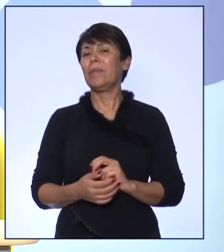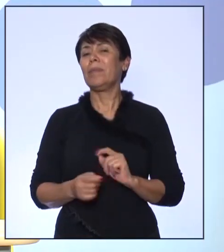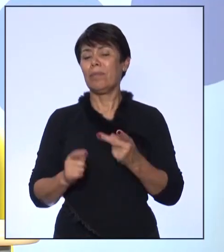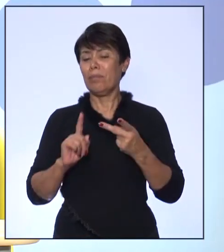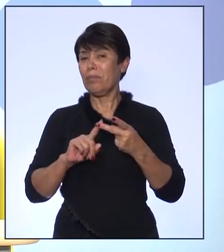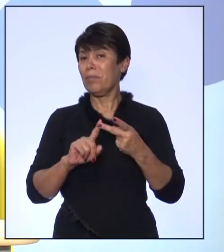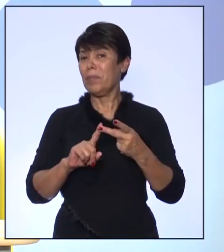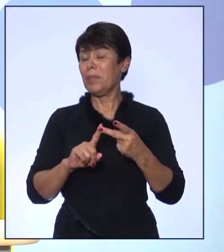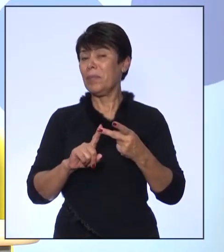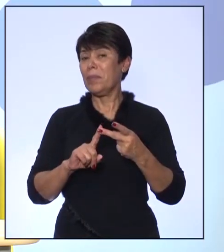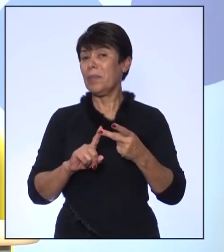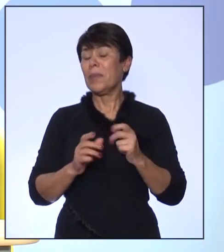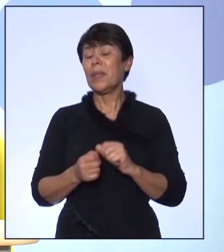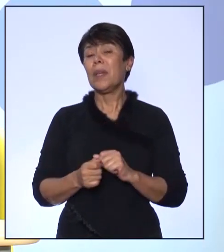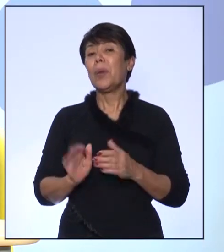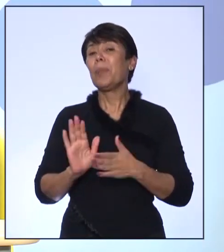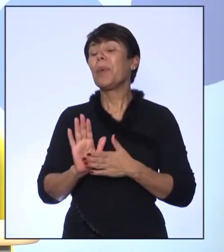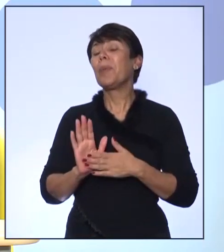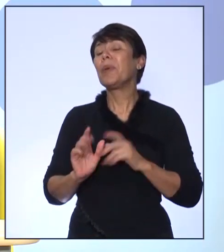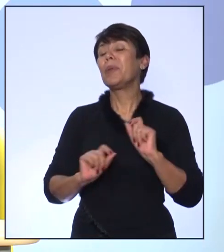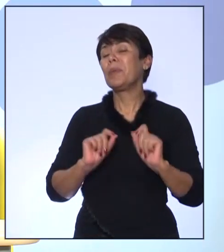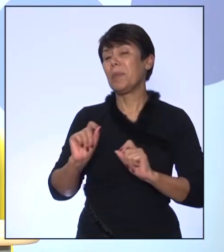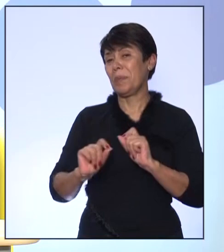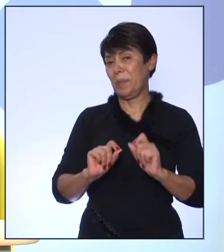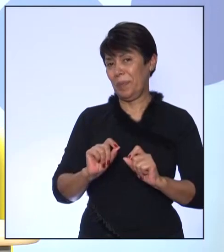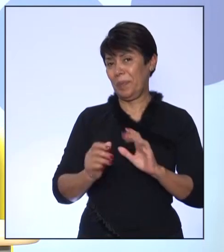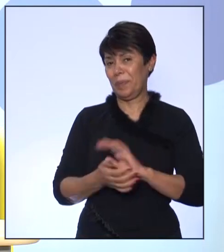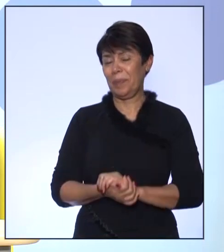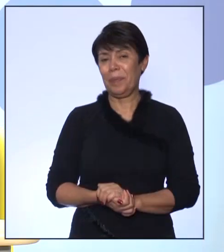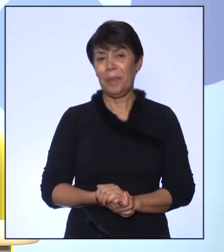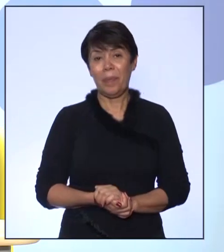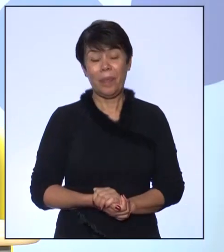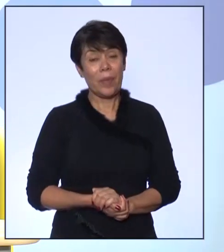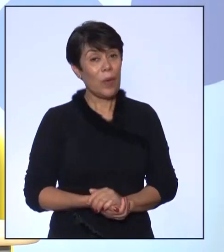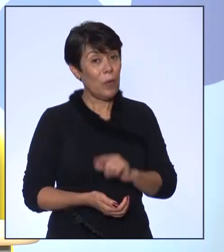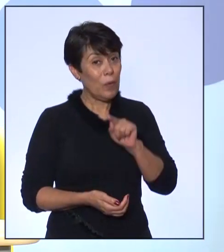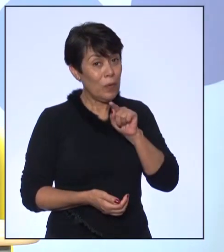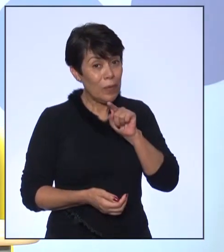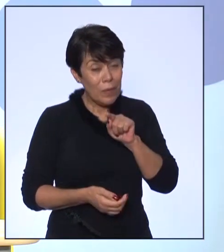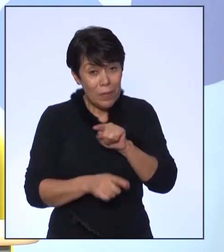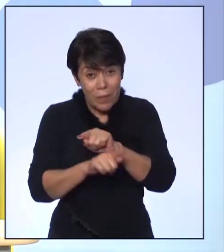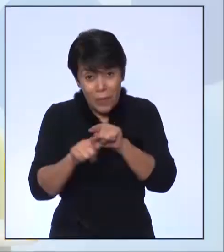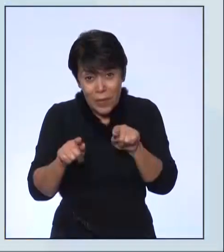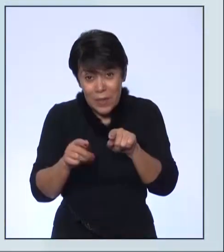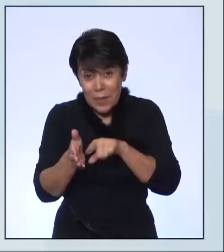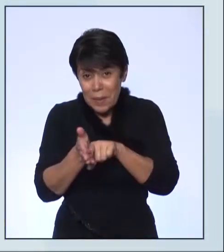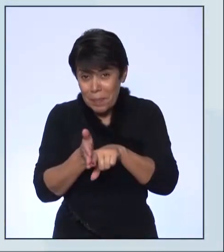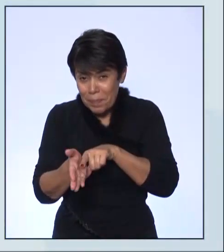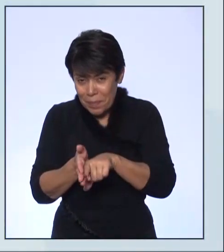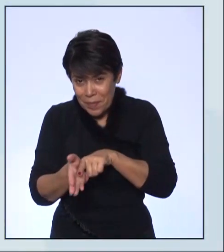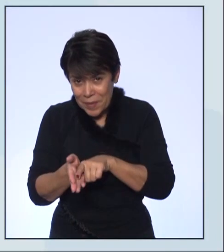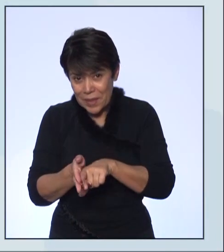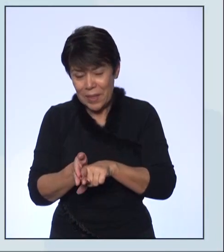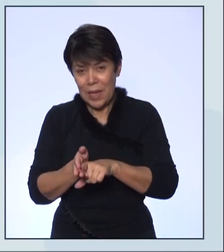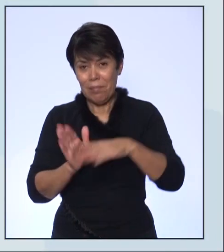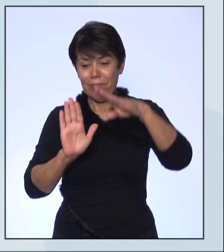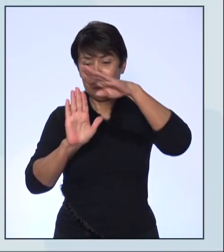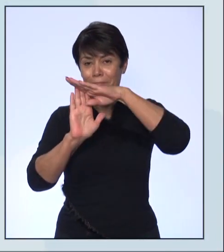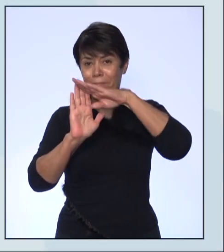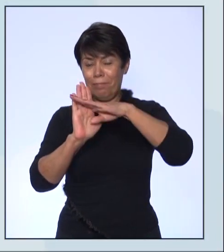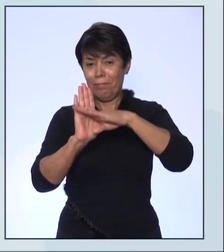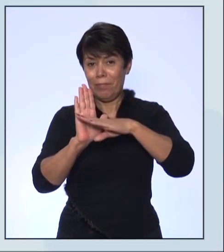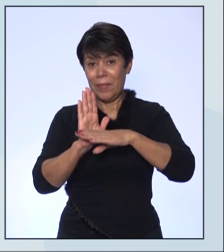nós estamos propondo aí para vocês no desafio 2? Para que vocês pesquisem e realizem uma lista